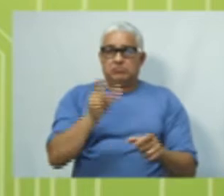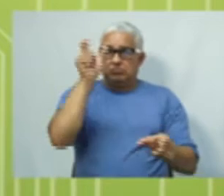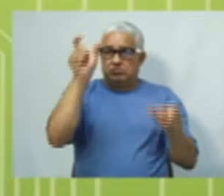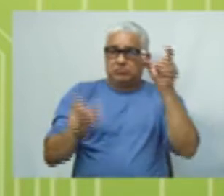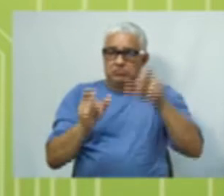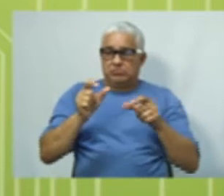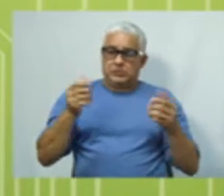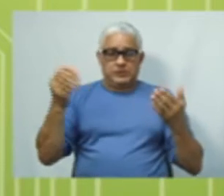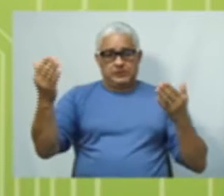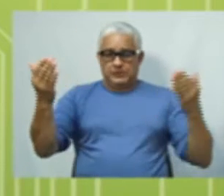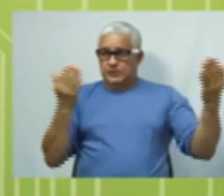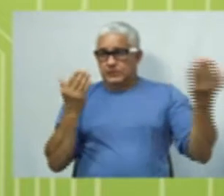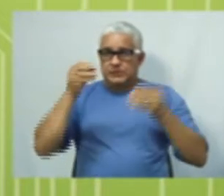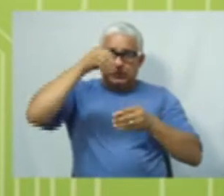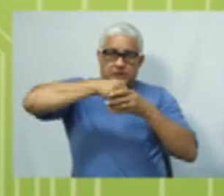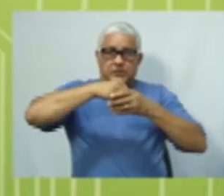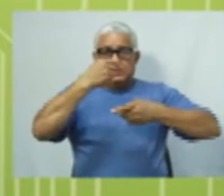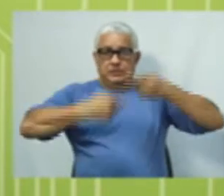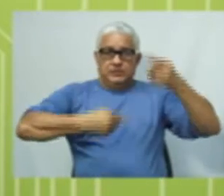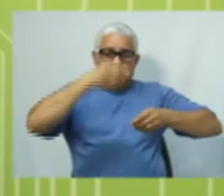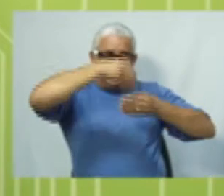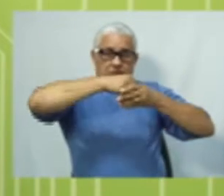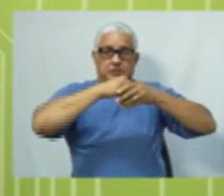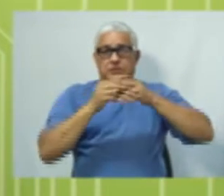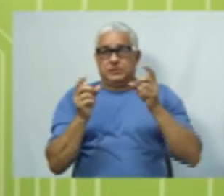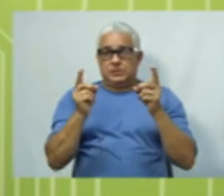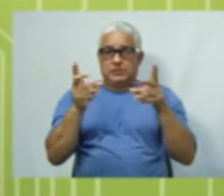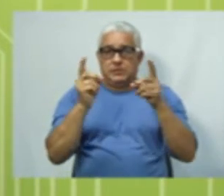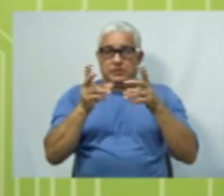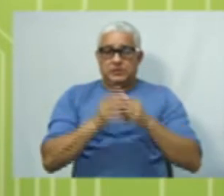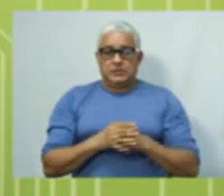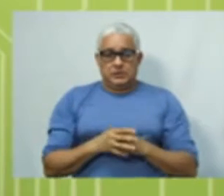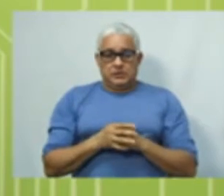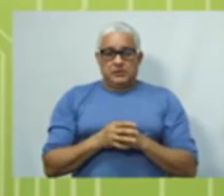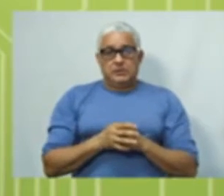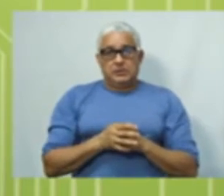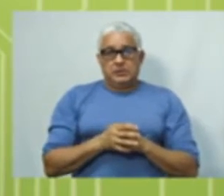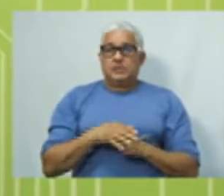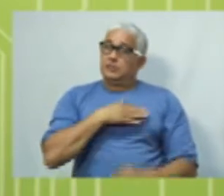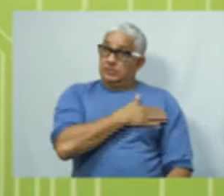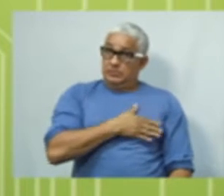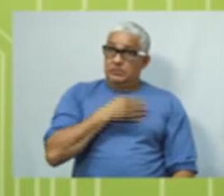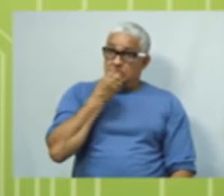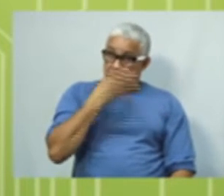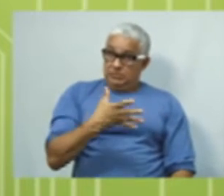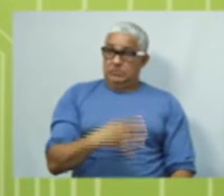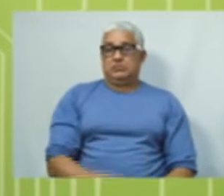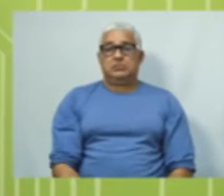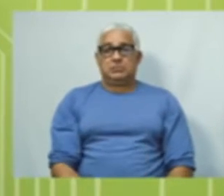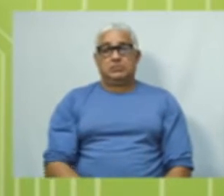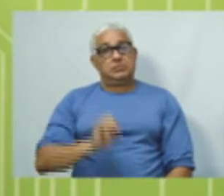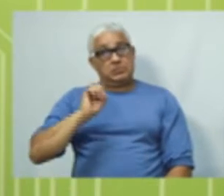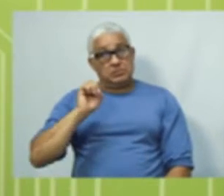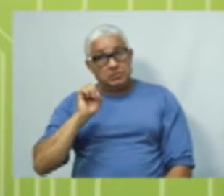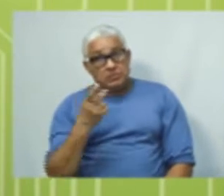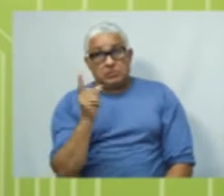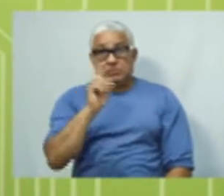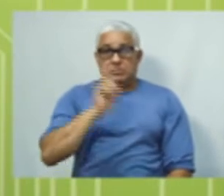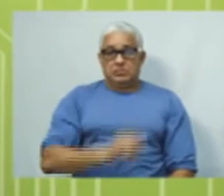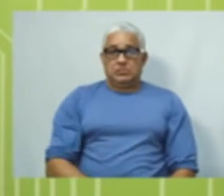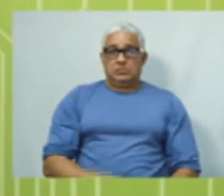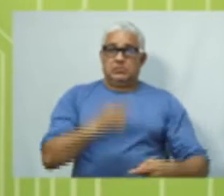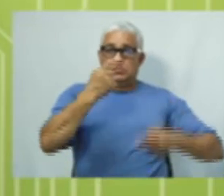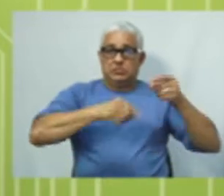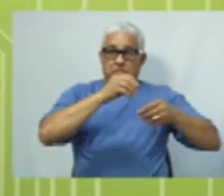essa análise interna. As políticas, por exemplo, de vendas, elas foram satisfatórias? Foram ou não?